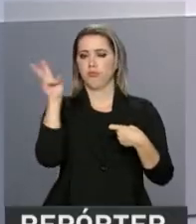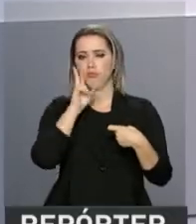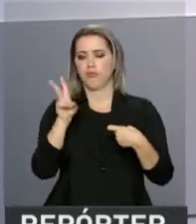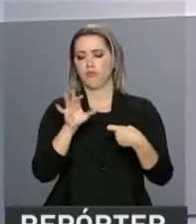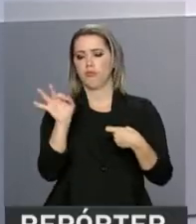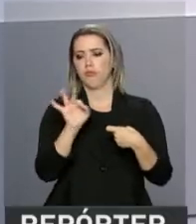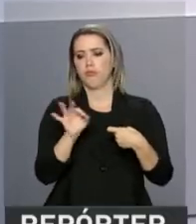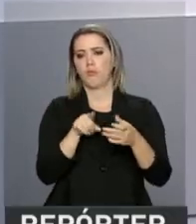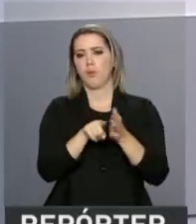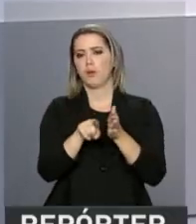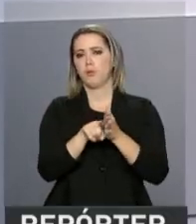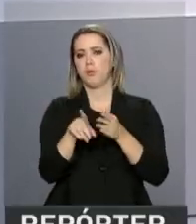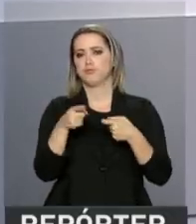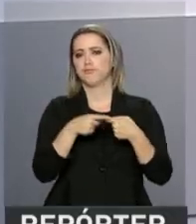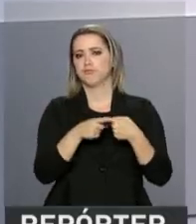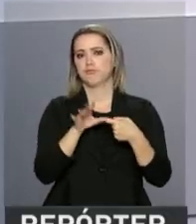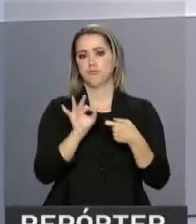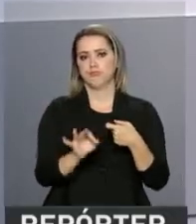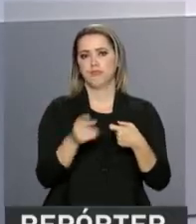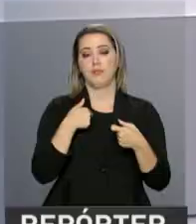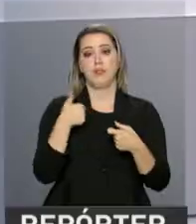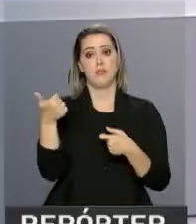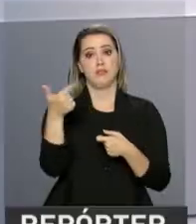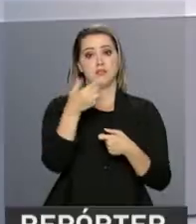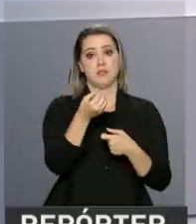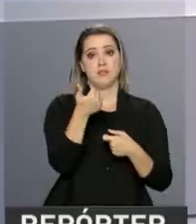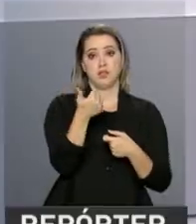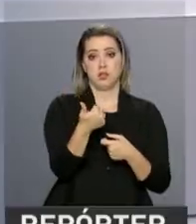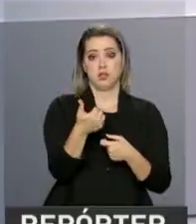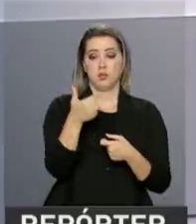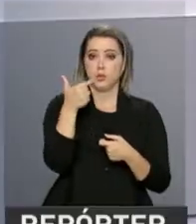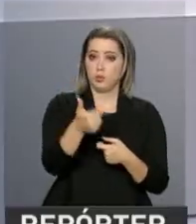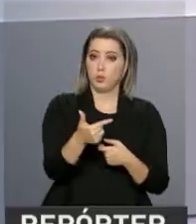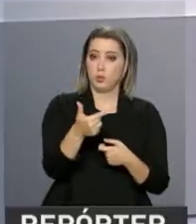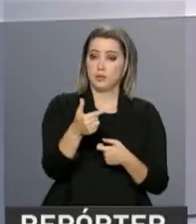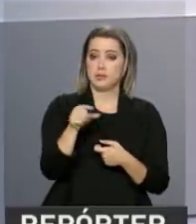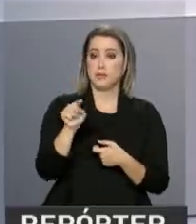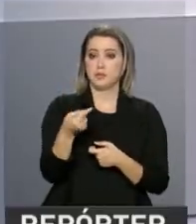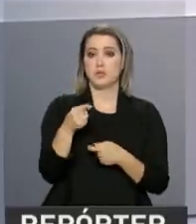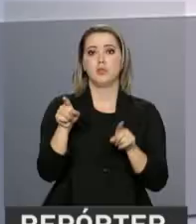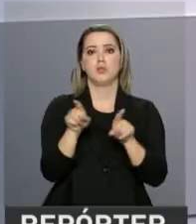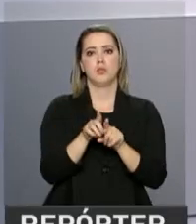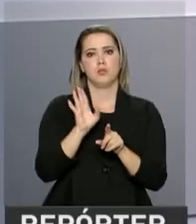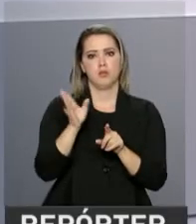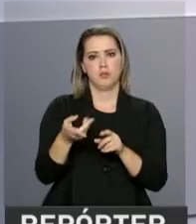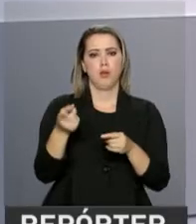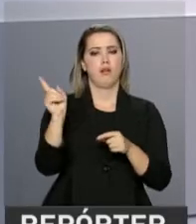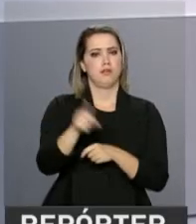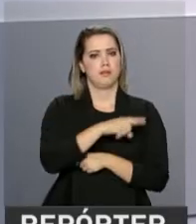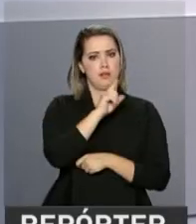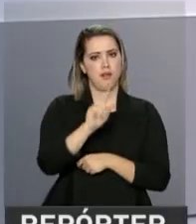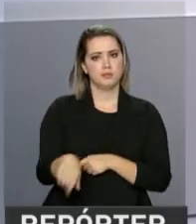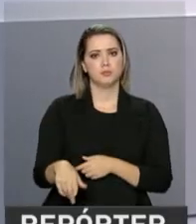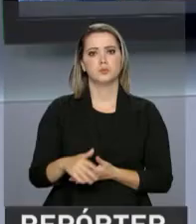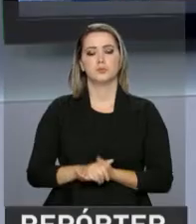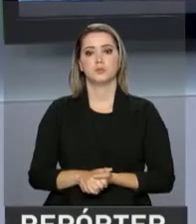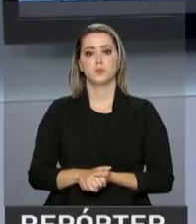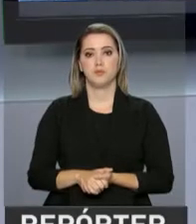médica desse montante 102 mil e 600 ou seja 81 % foram cancelados